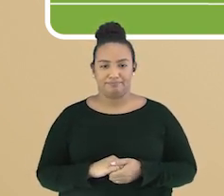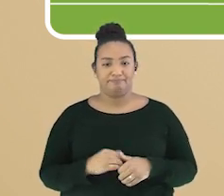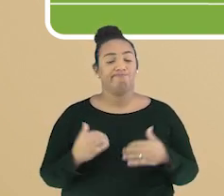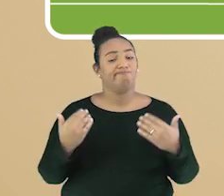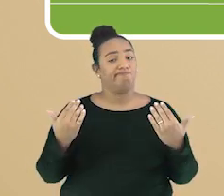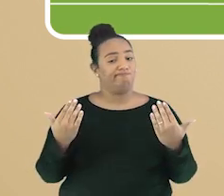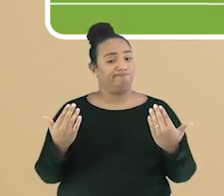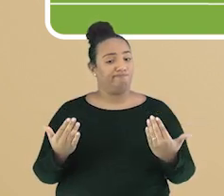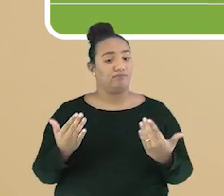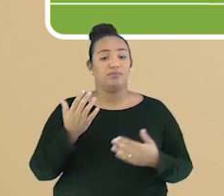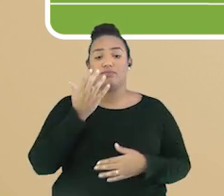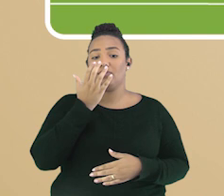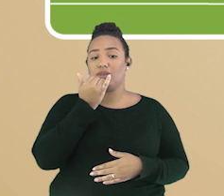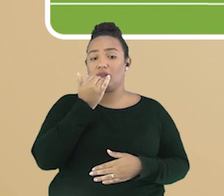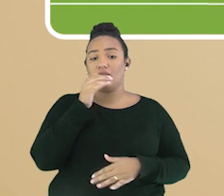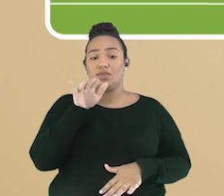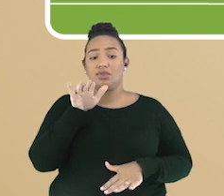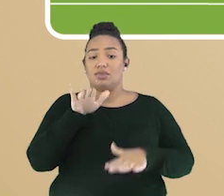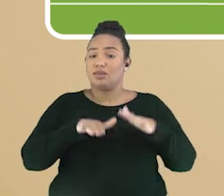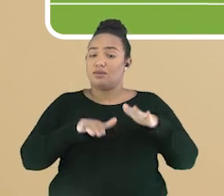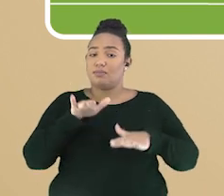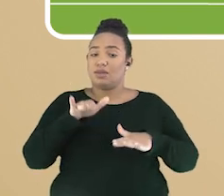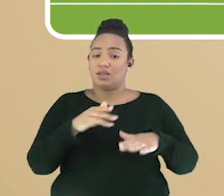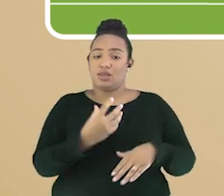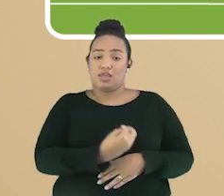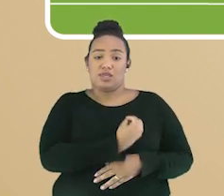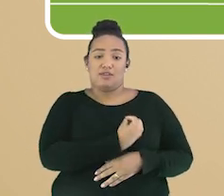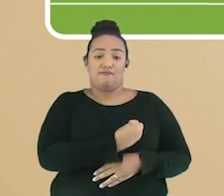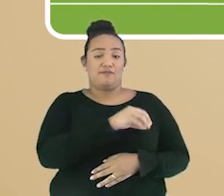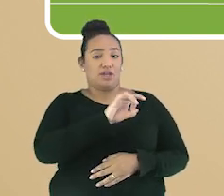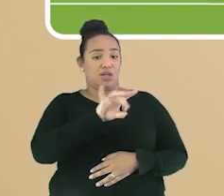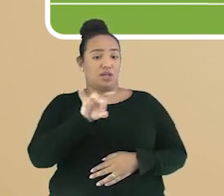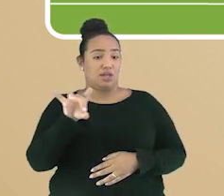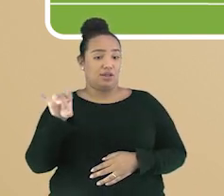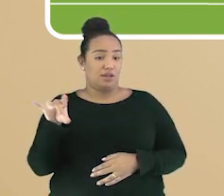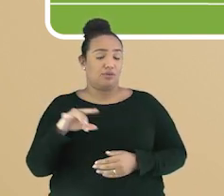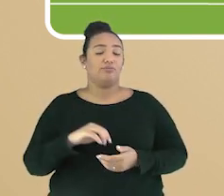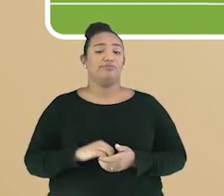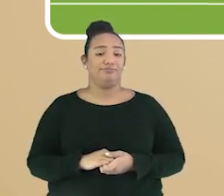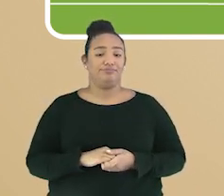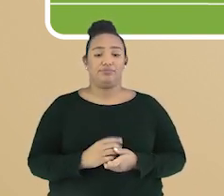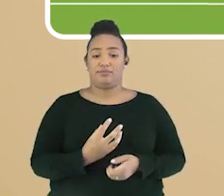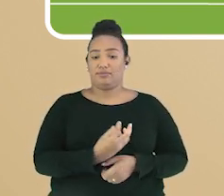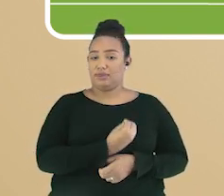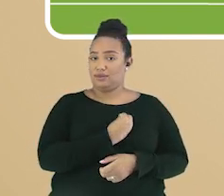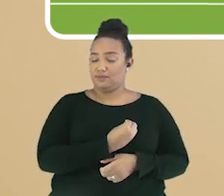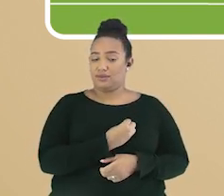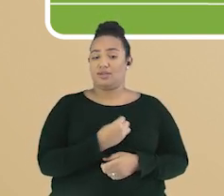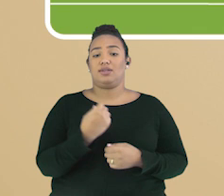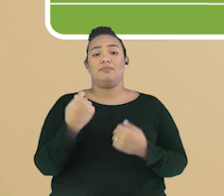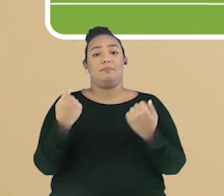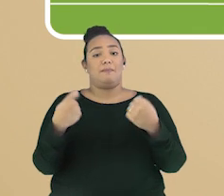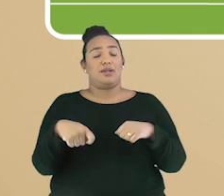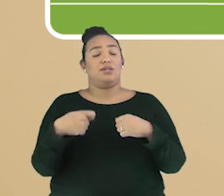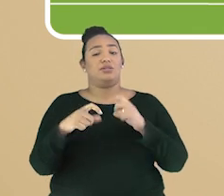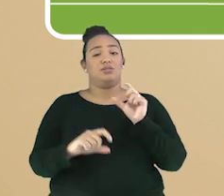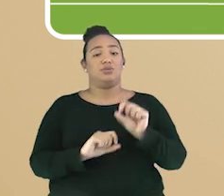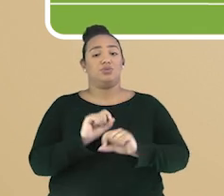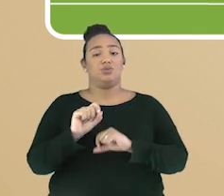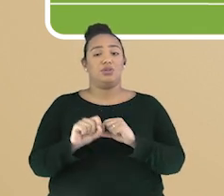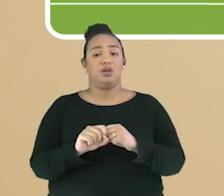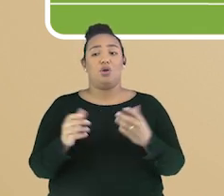pessoa. E a vida moderna exige cada vez mais tempo das pessoas. E é por isso que é muito comum que